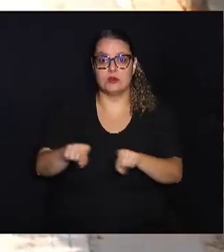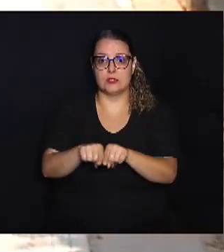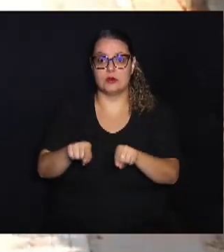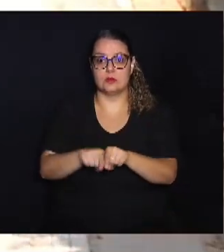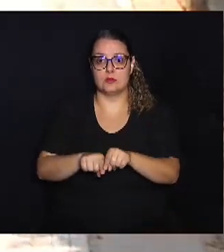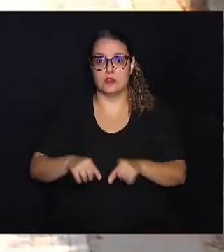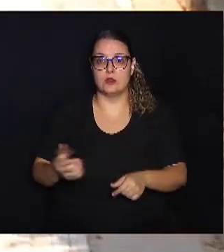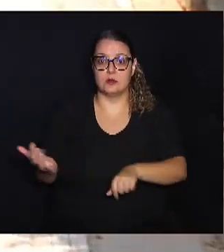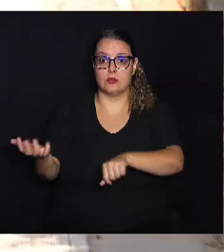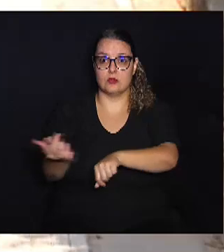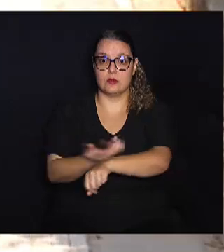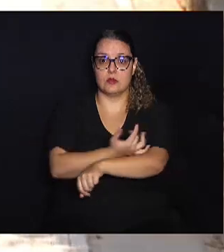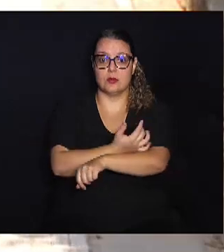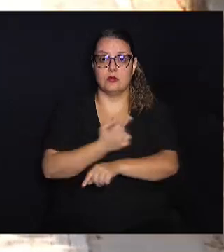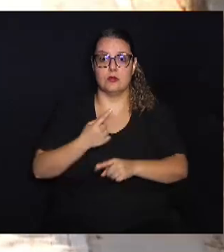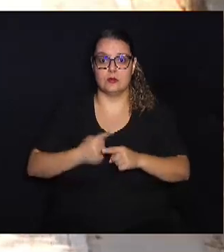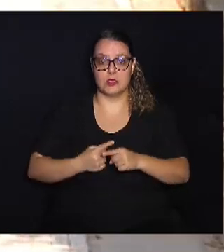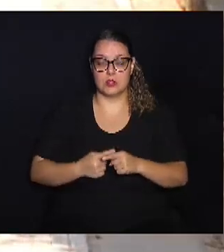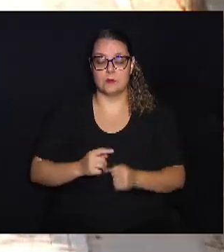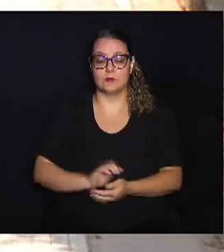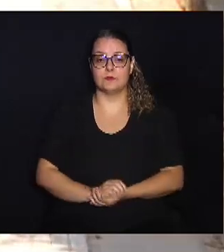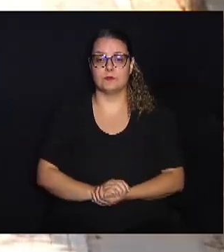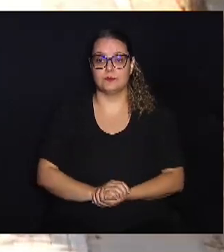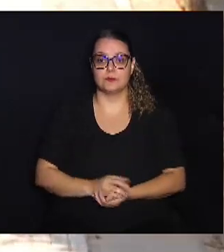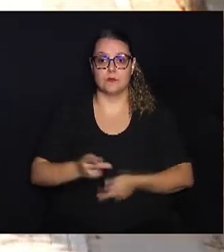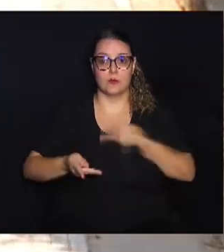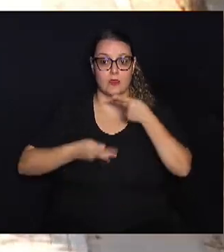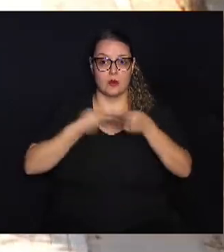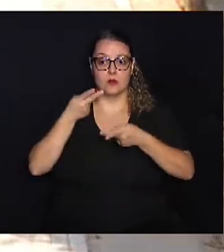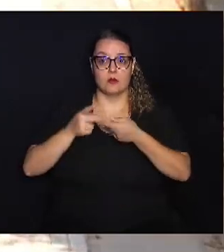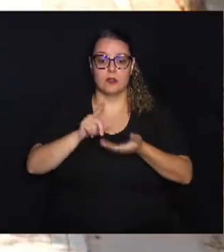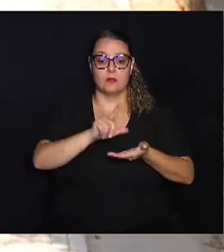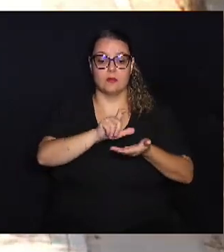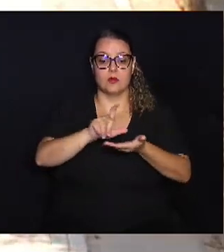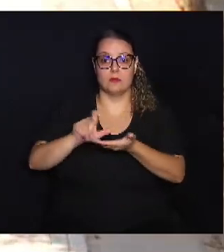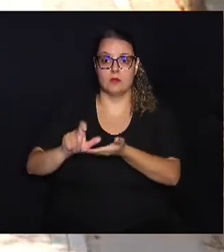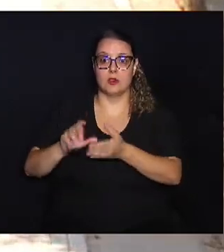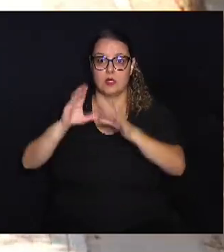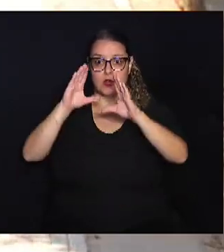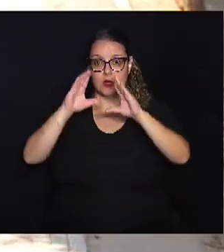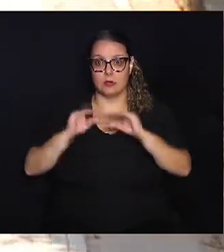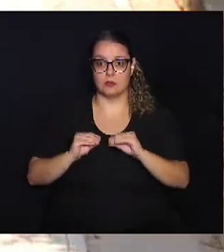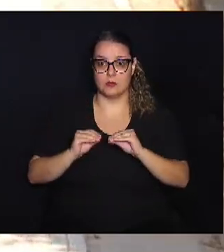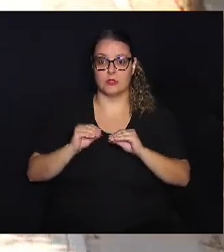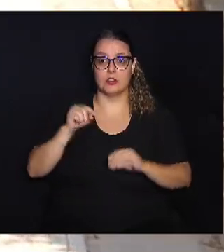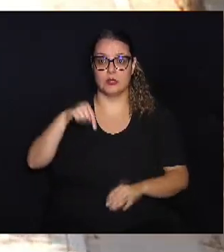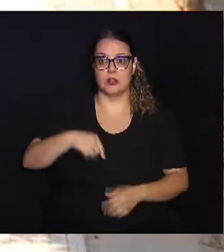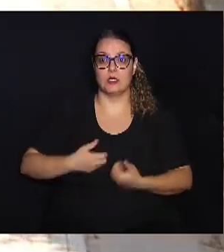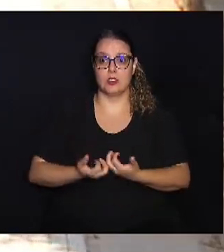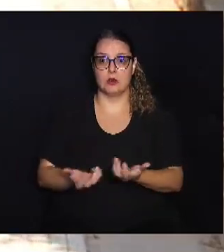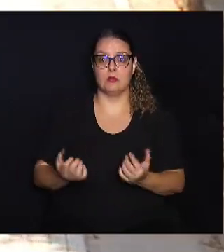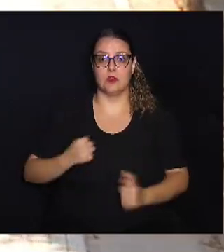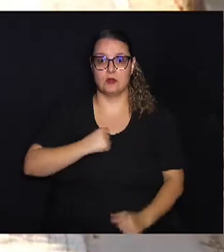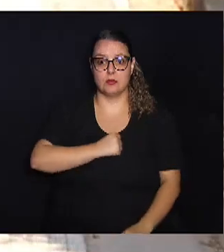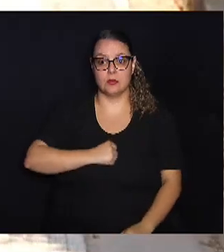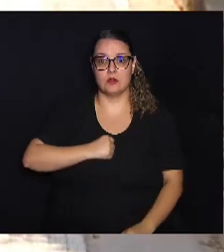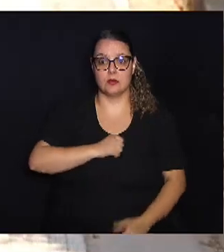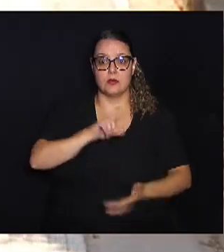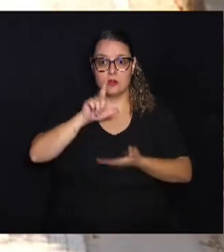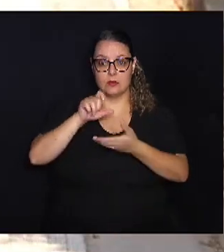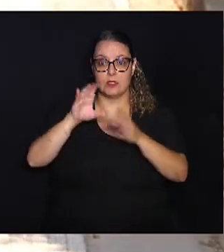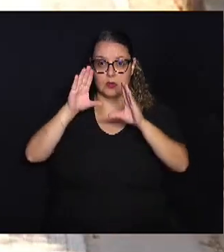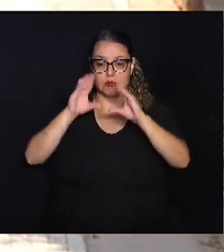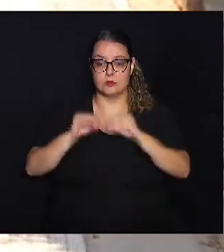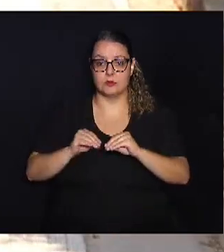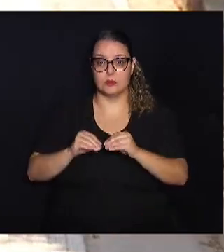muito emocionado porque ele relata que fez as fotos à noite, né? Aqui no cemitério são fotografias noturnas e